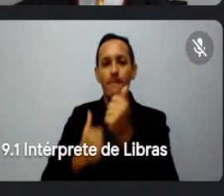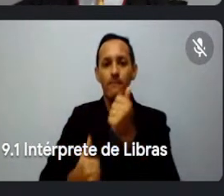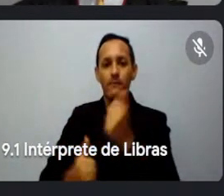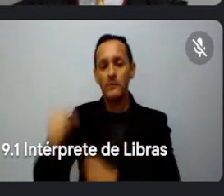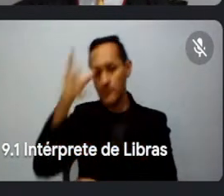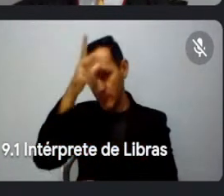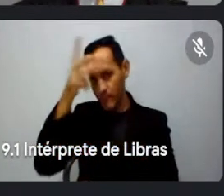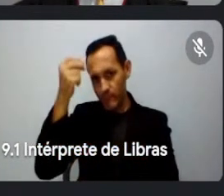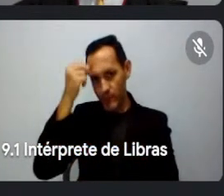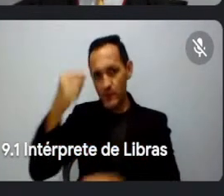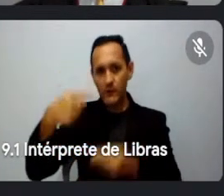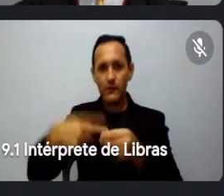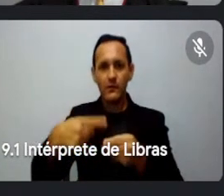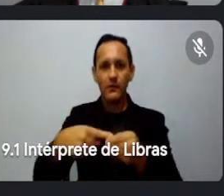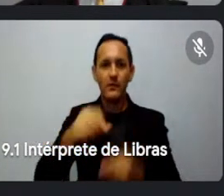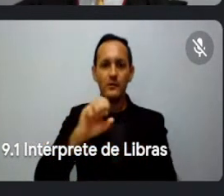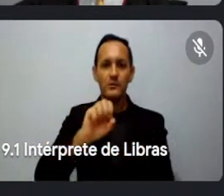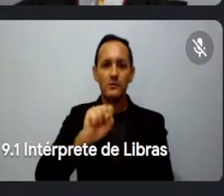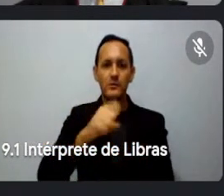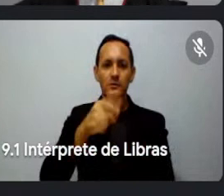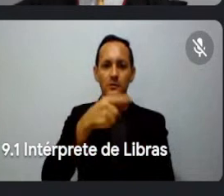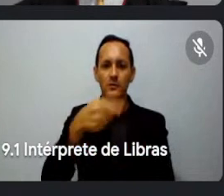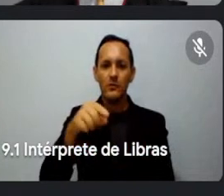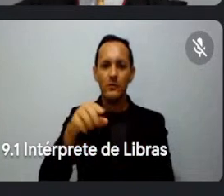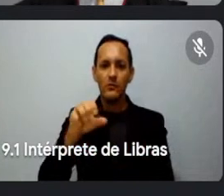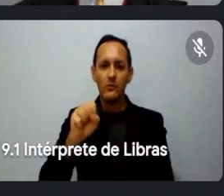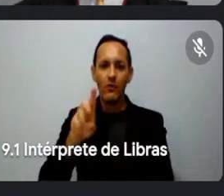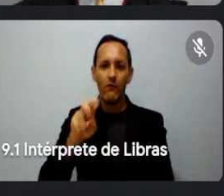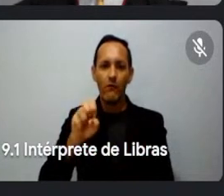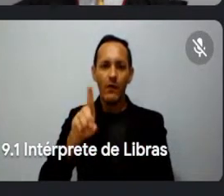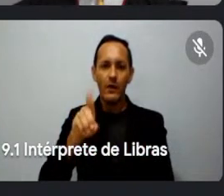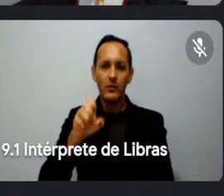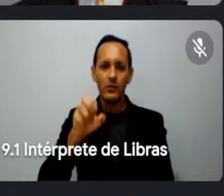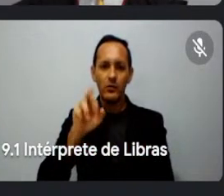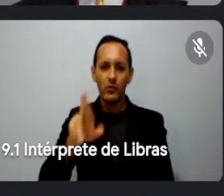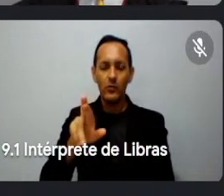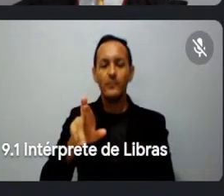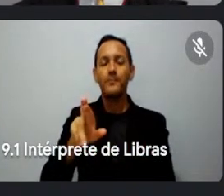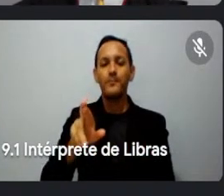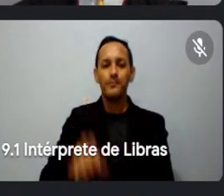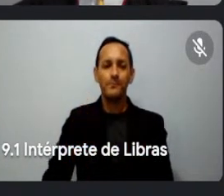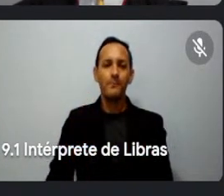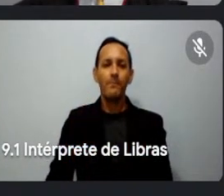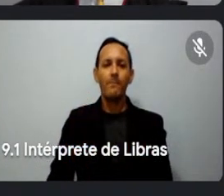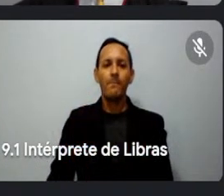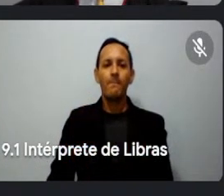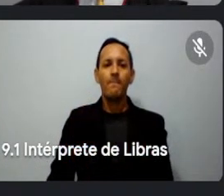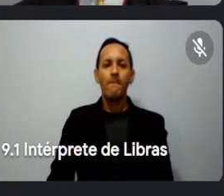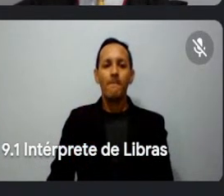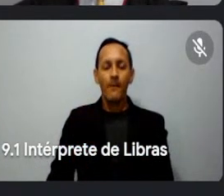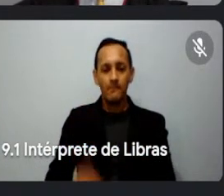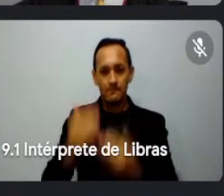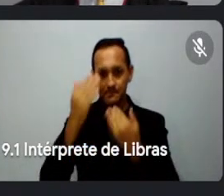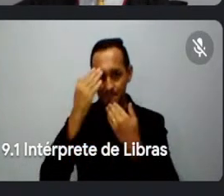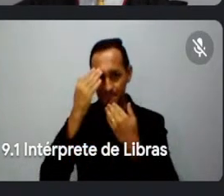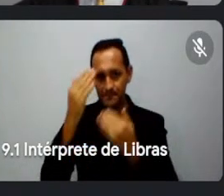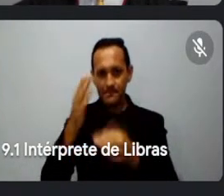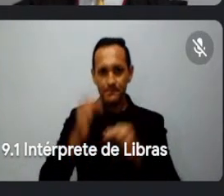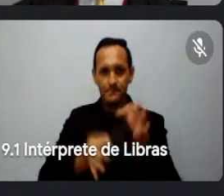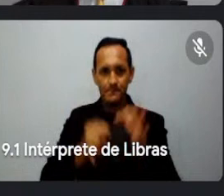é o vosso presente e obrigado Dr José Márcio eu vou passar a colher os votos